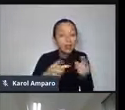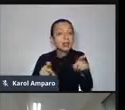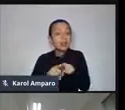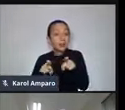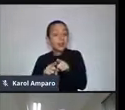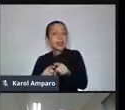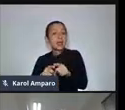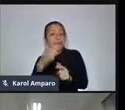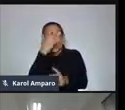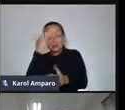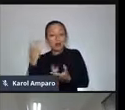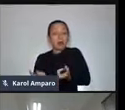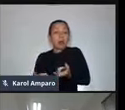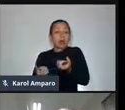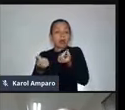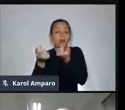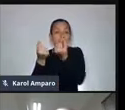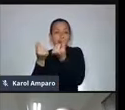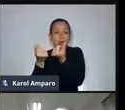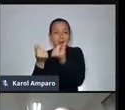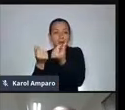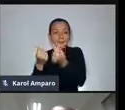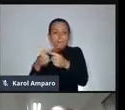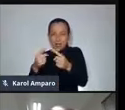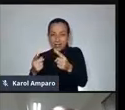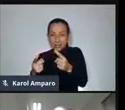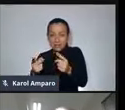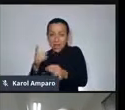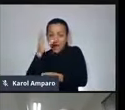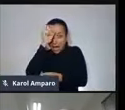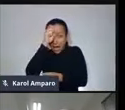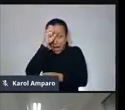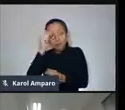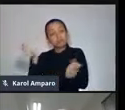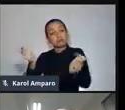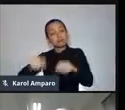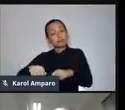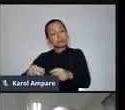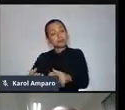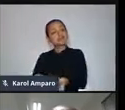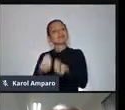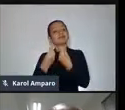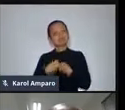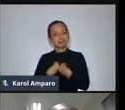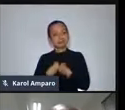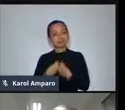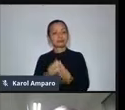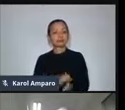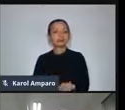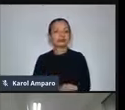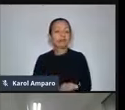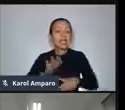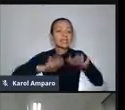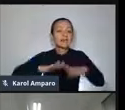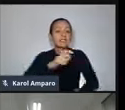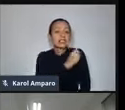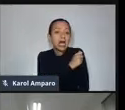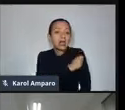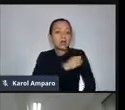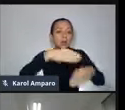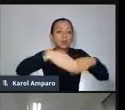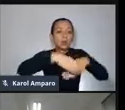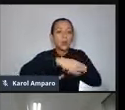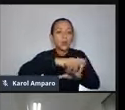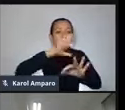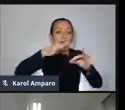verdade. Hoje, eu encontro alunos, né, que têm dois, três tênis, e hoje eles já sabem que,